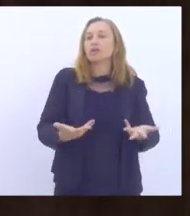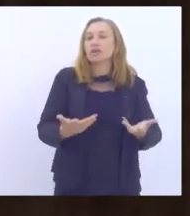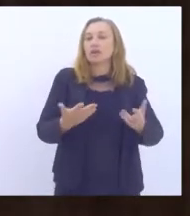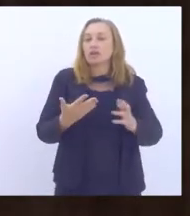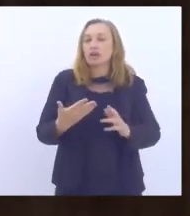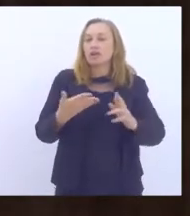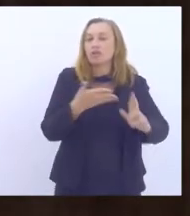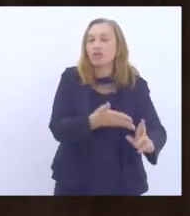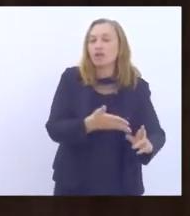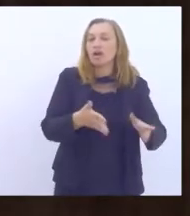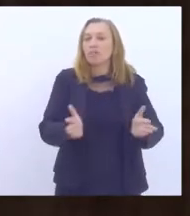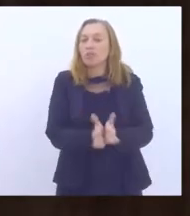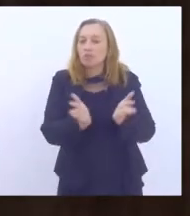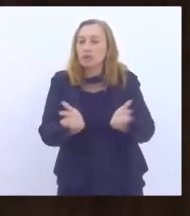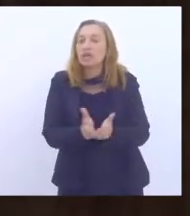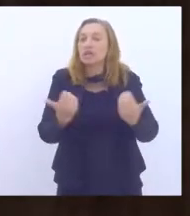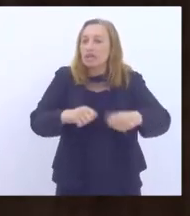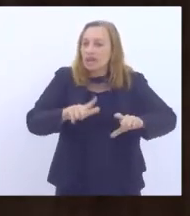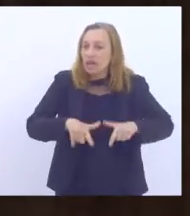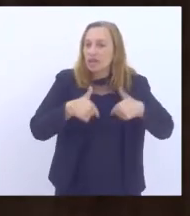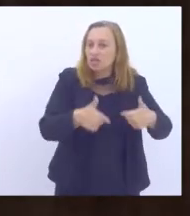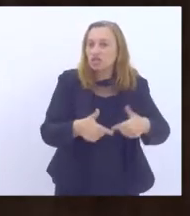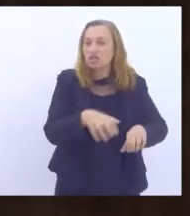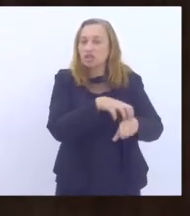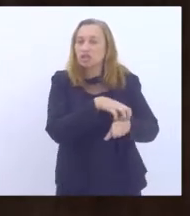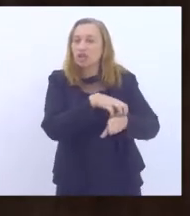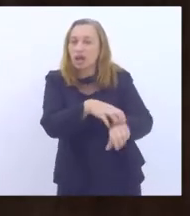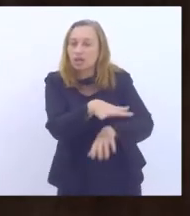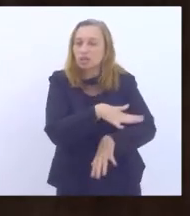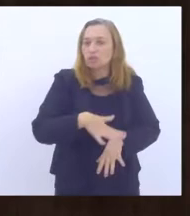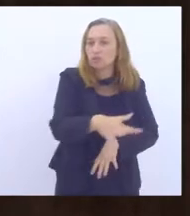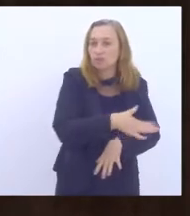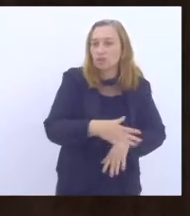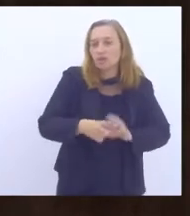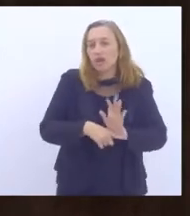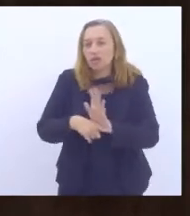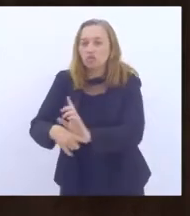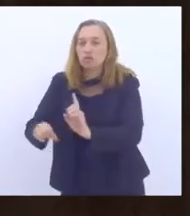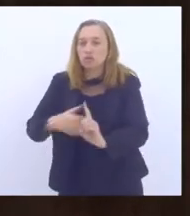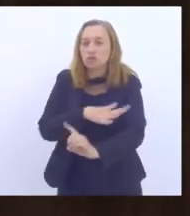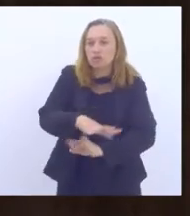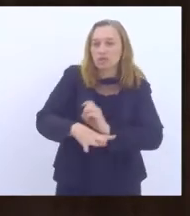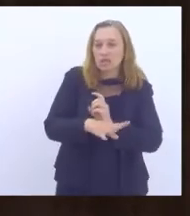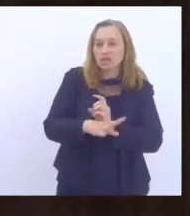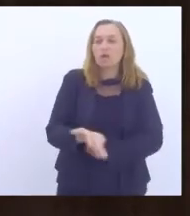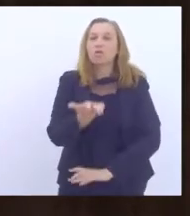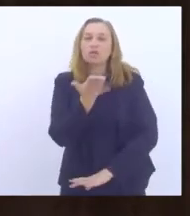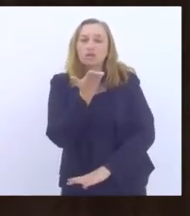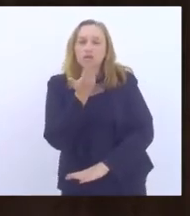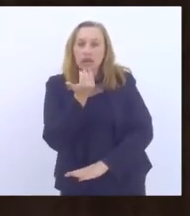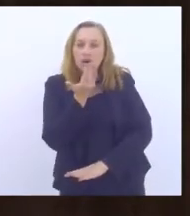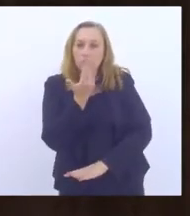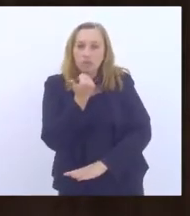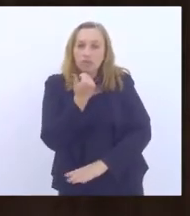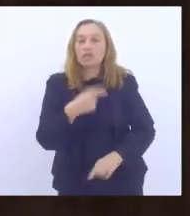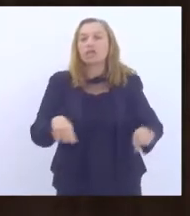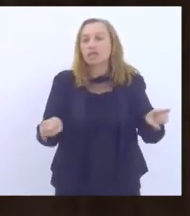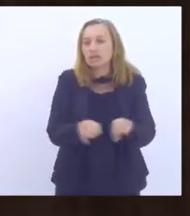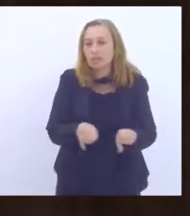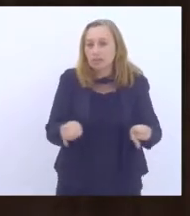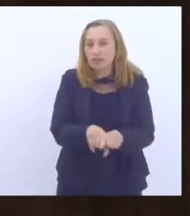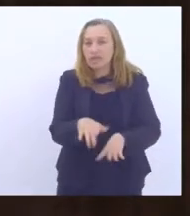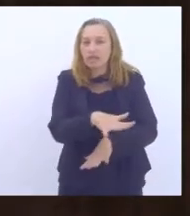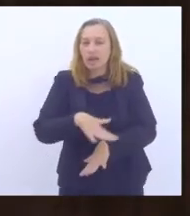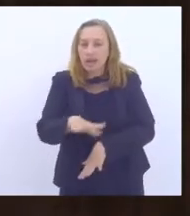na área do transporte na área da assistência social na questão da alimentação e também